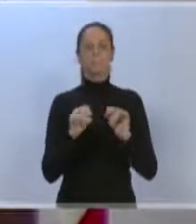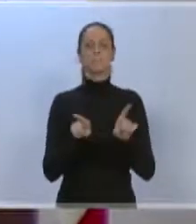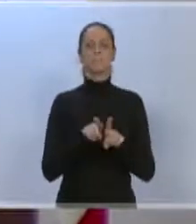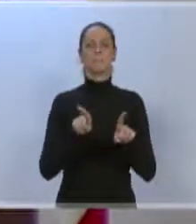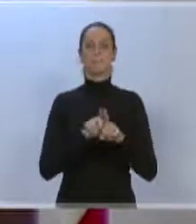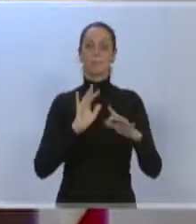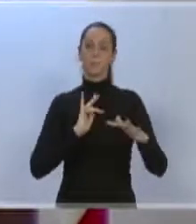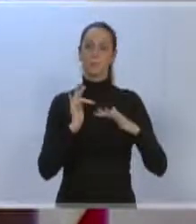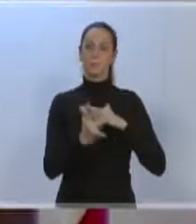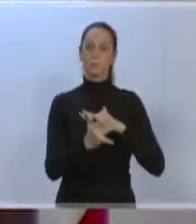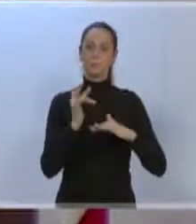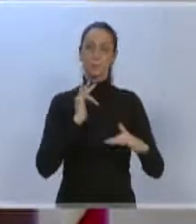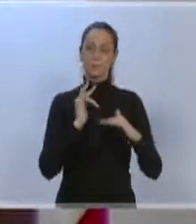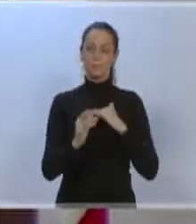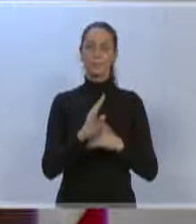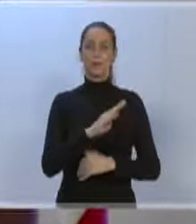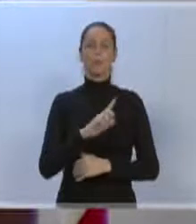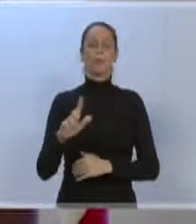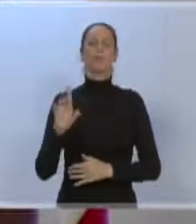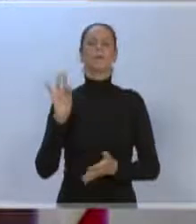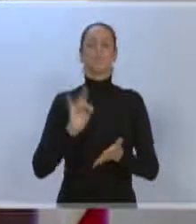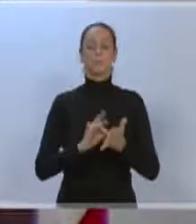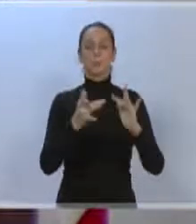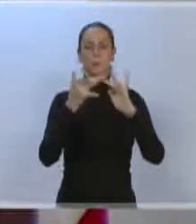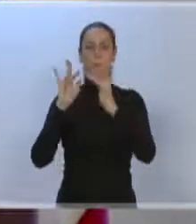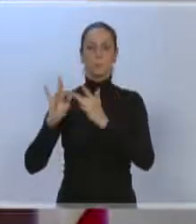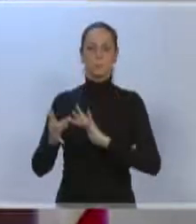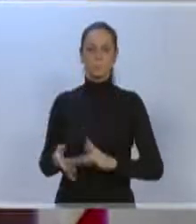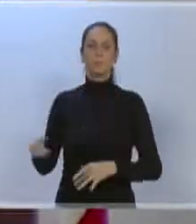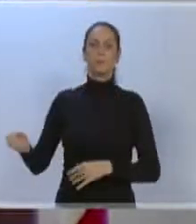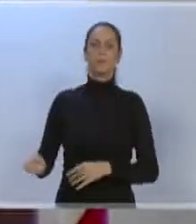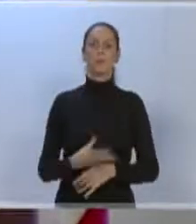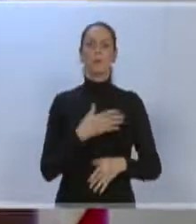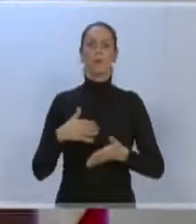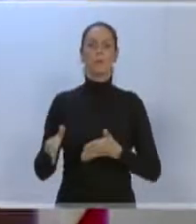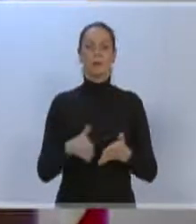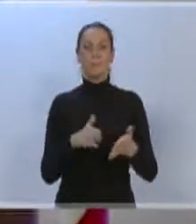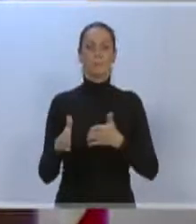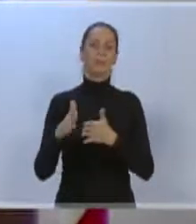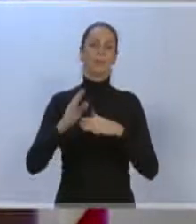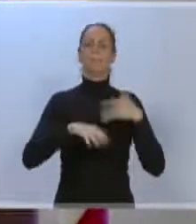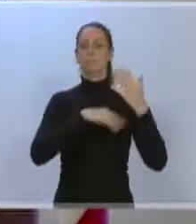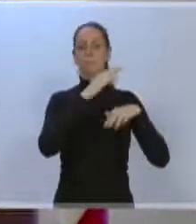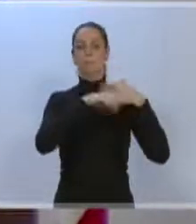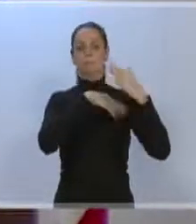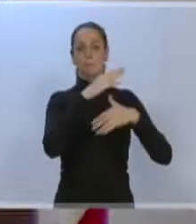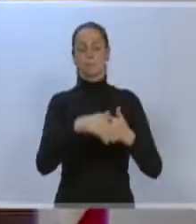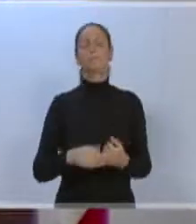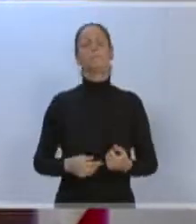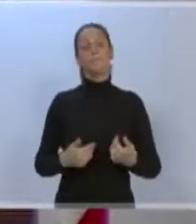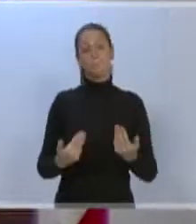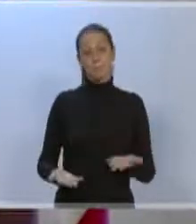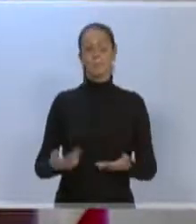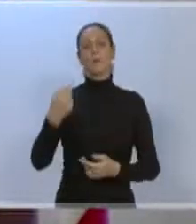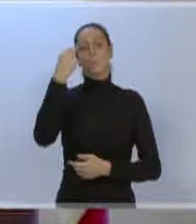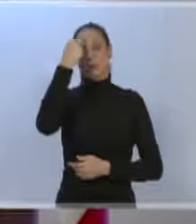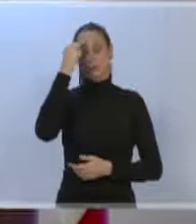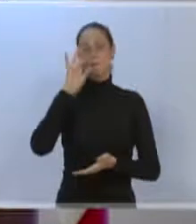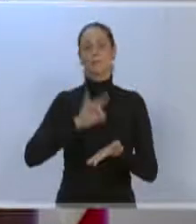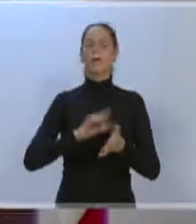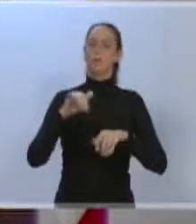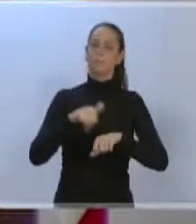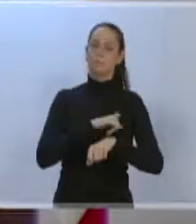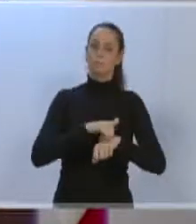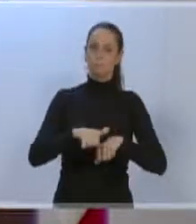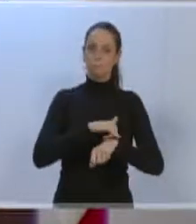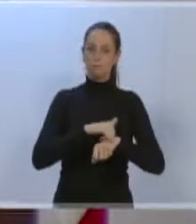redes sociais daqui blumenau é possa encontrar um novo caminho e um novo nível de desenvolvimento isso é pensar realmente mecanismos